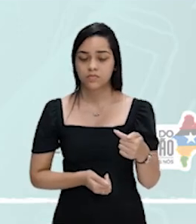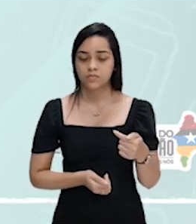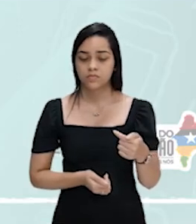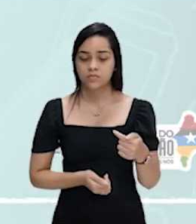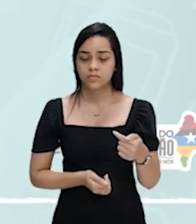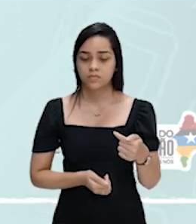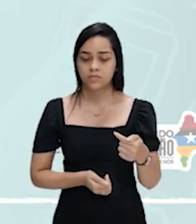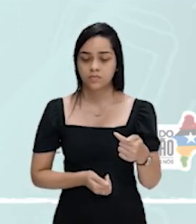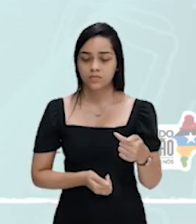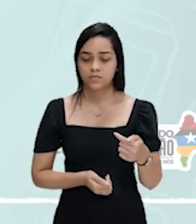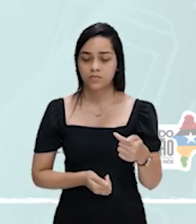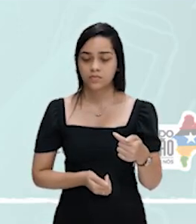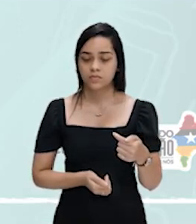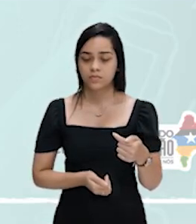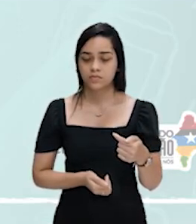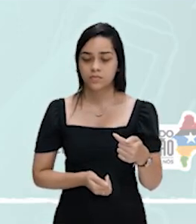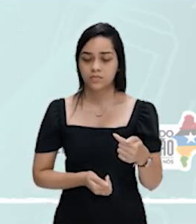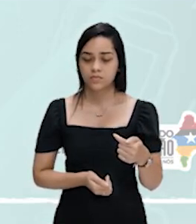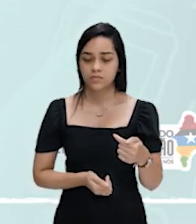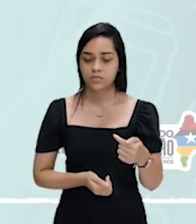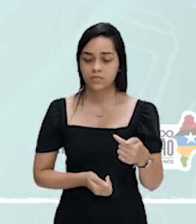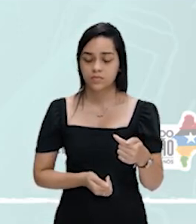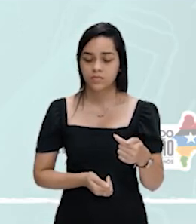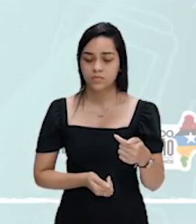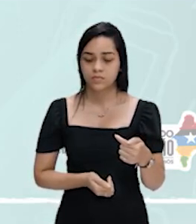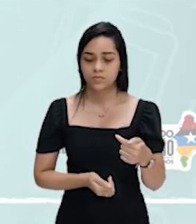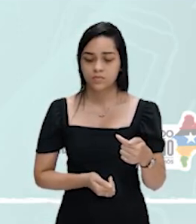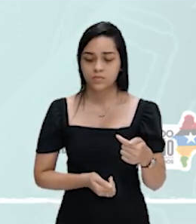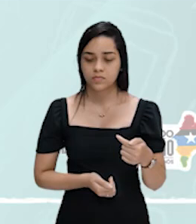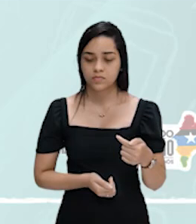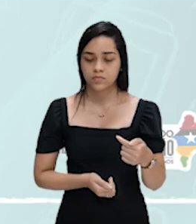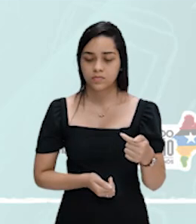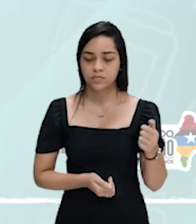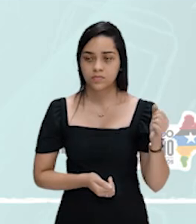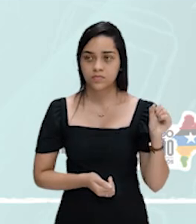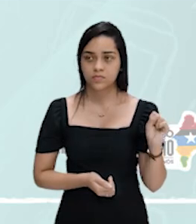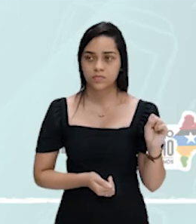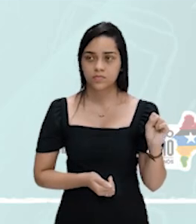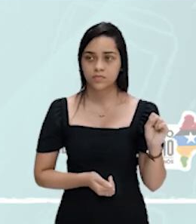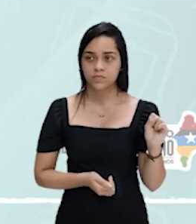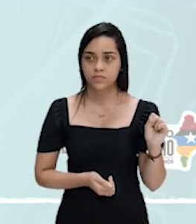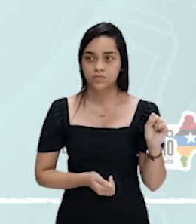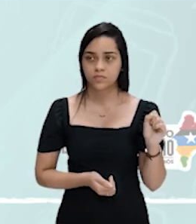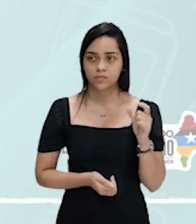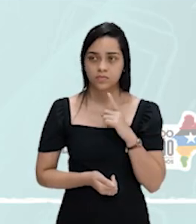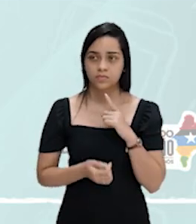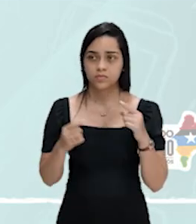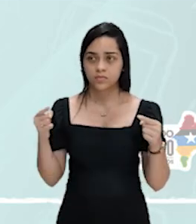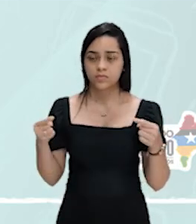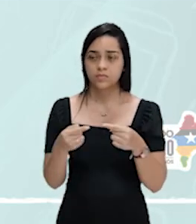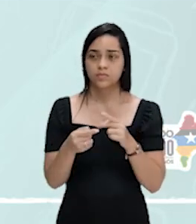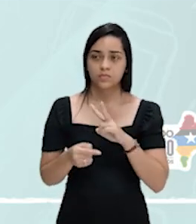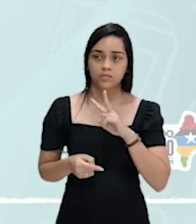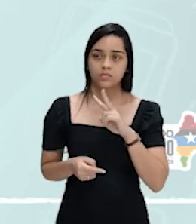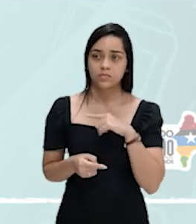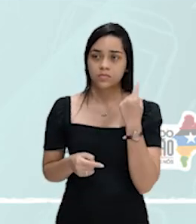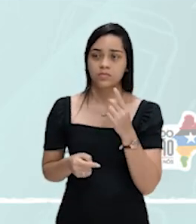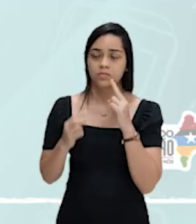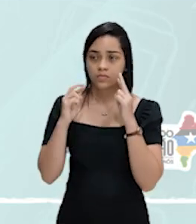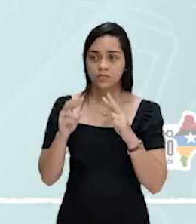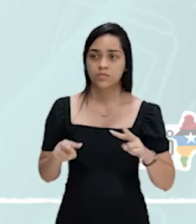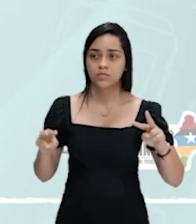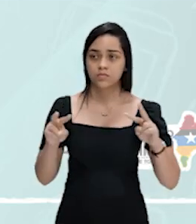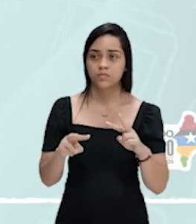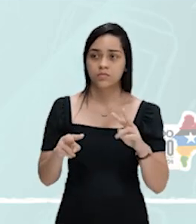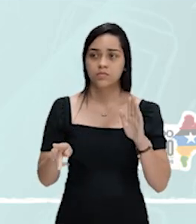o vulcão que parecia extinto voltou a dar sinal de vida gente isso daqui tem muito a ver com que nós estamos vendo aí